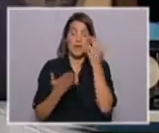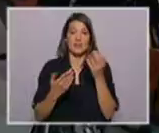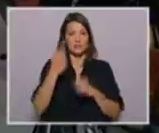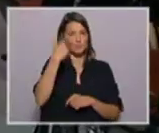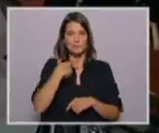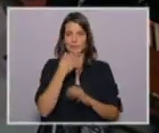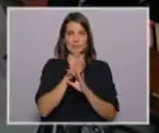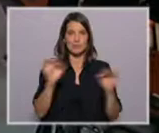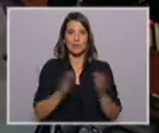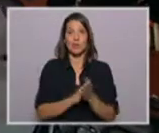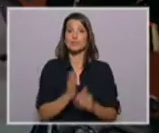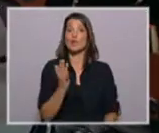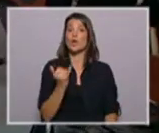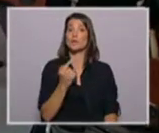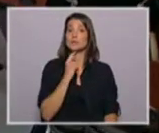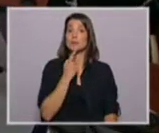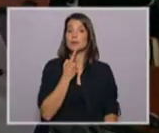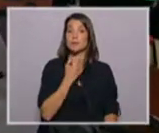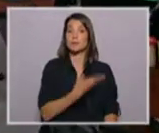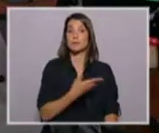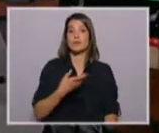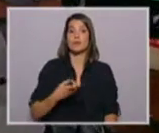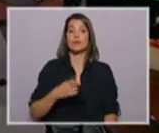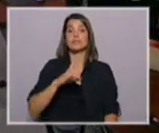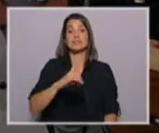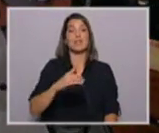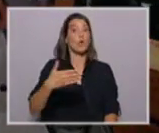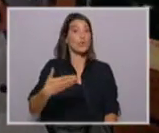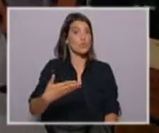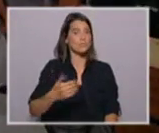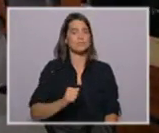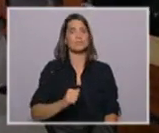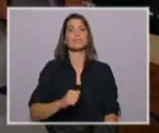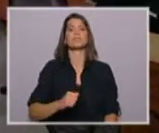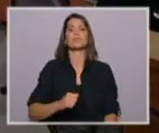história deliciosa, a 12 de abril de 1961,